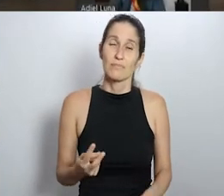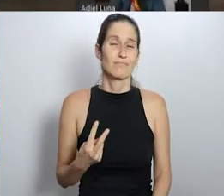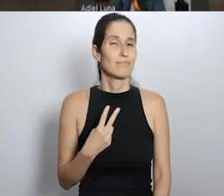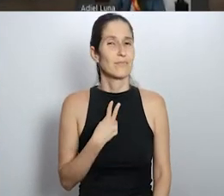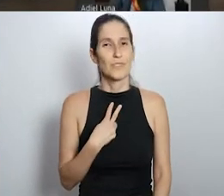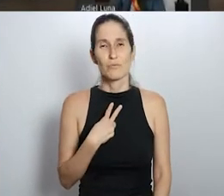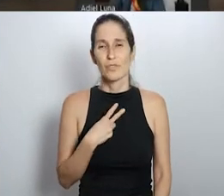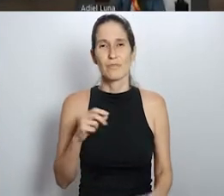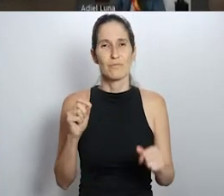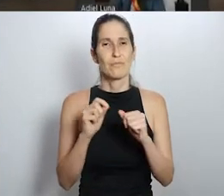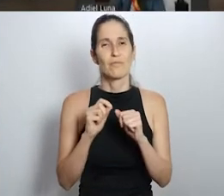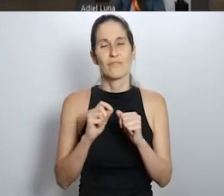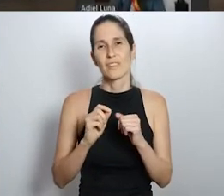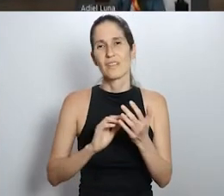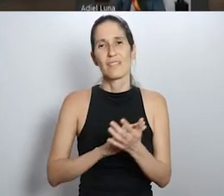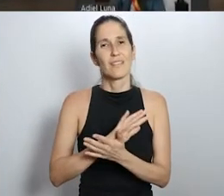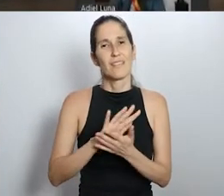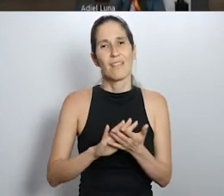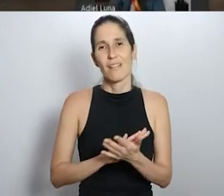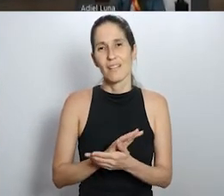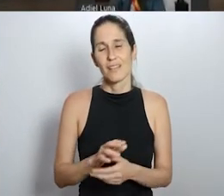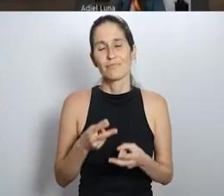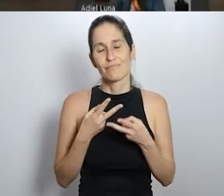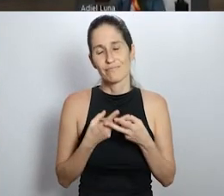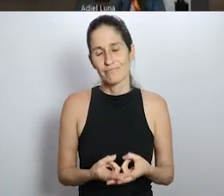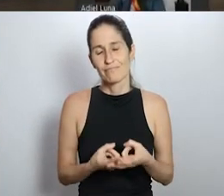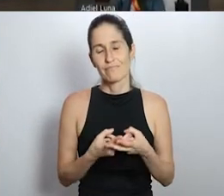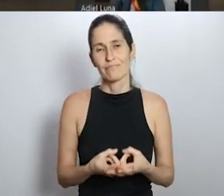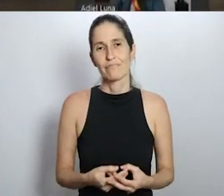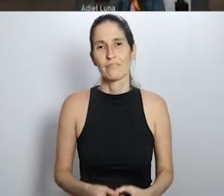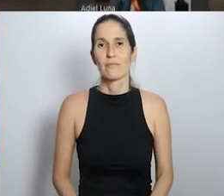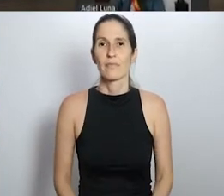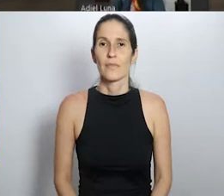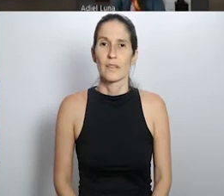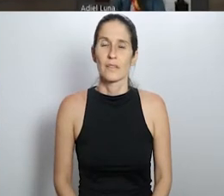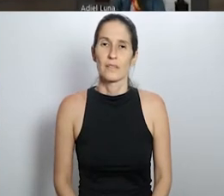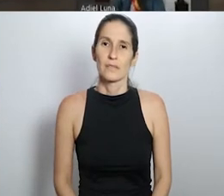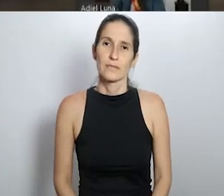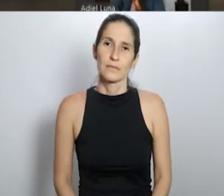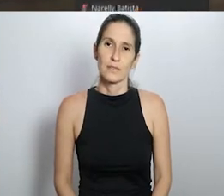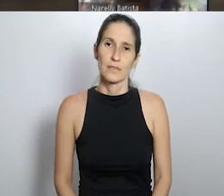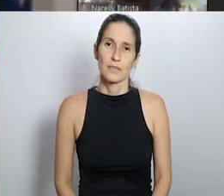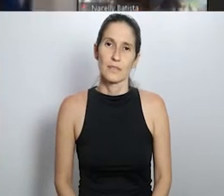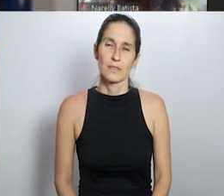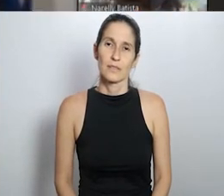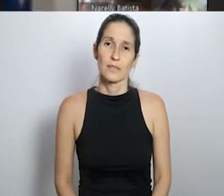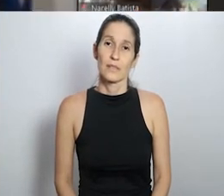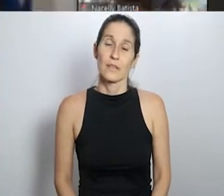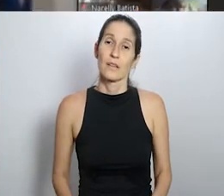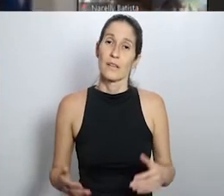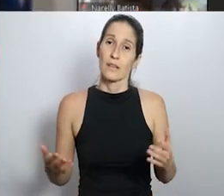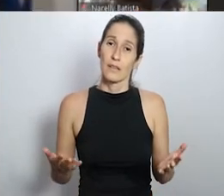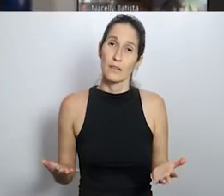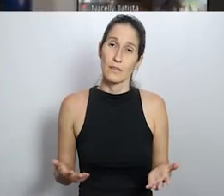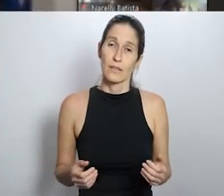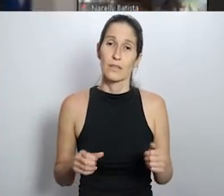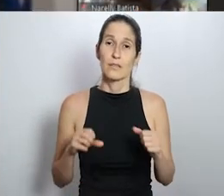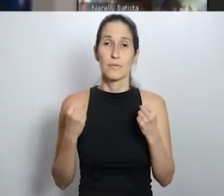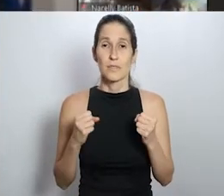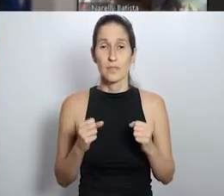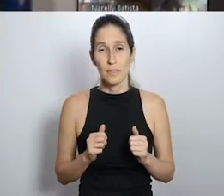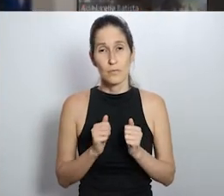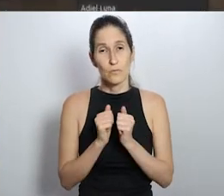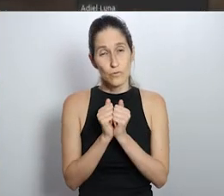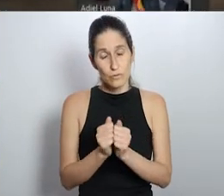Deus, nós não podemos bater de frente com a realidade. Então, vamos andar